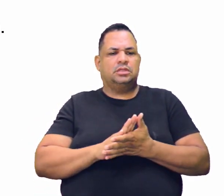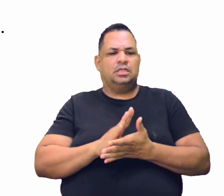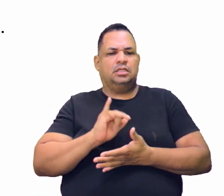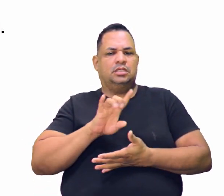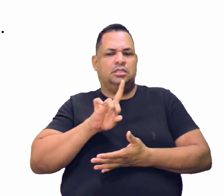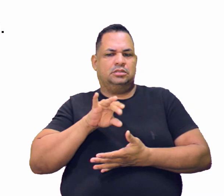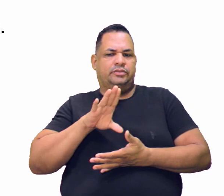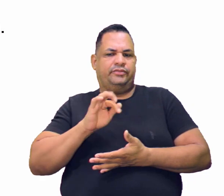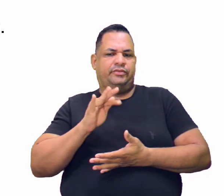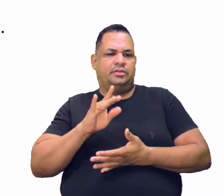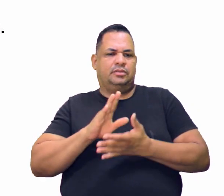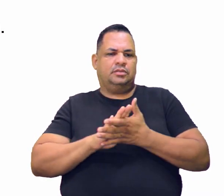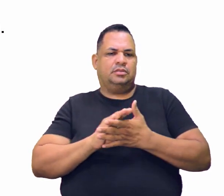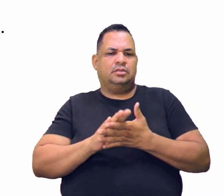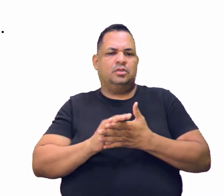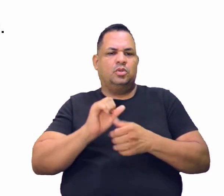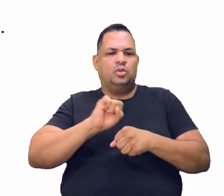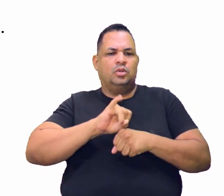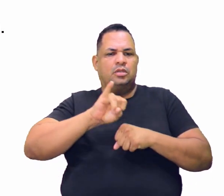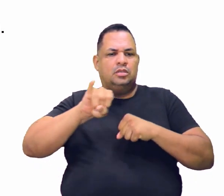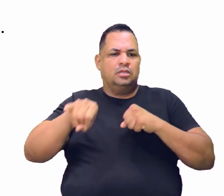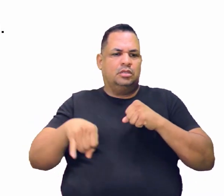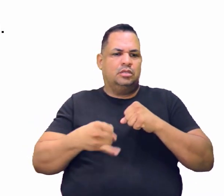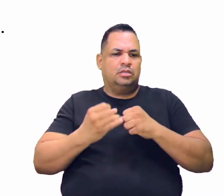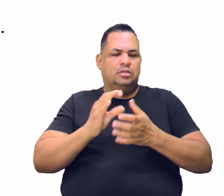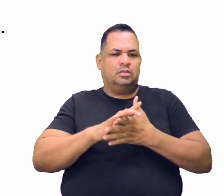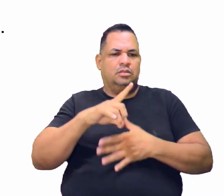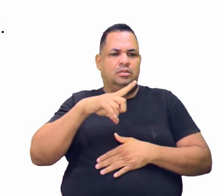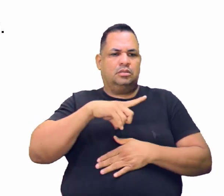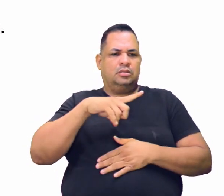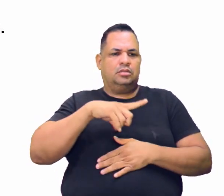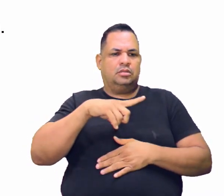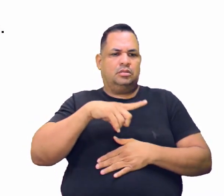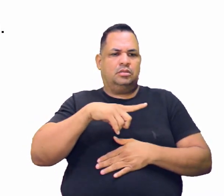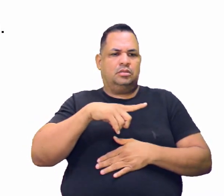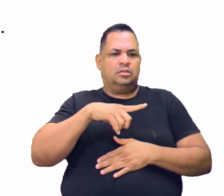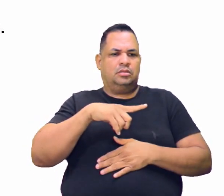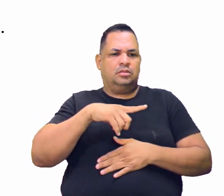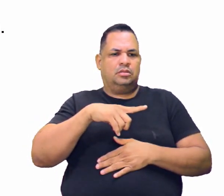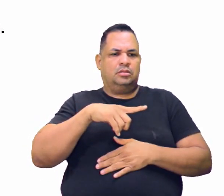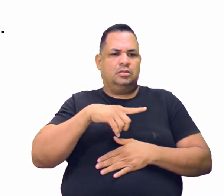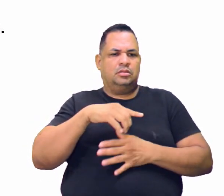intensificando o adjetivo, eu vou ter o quê?